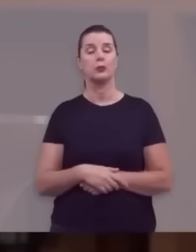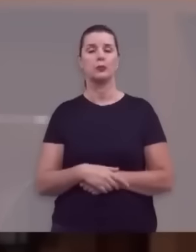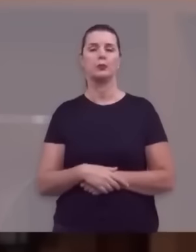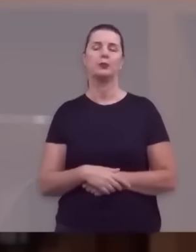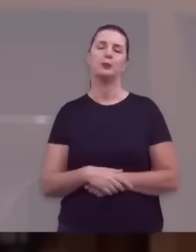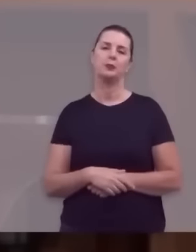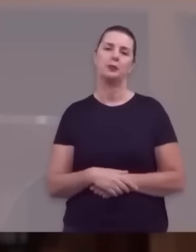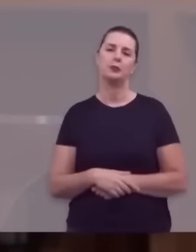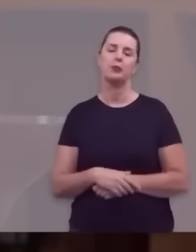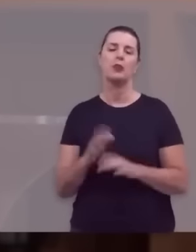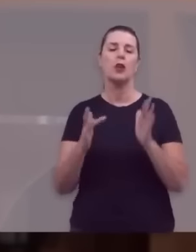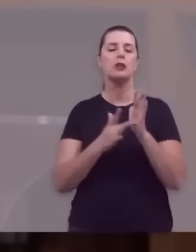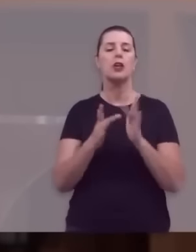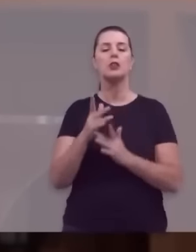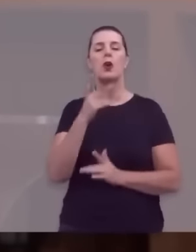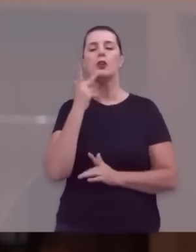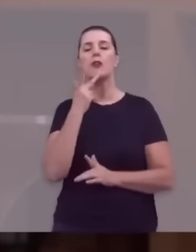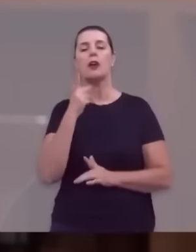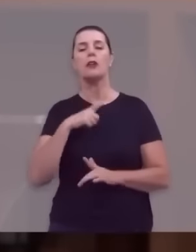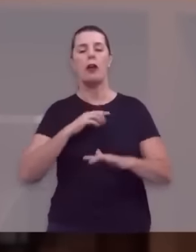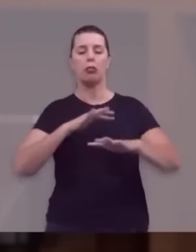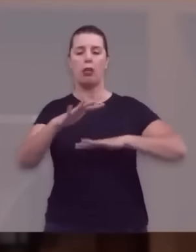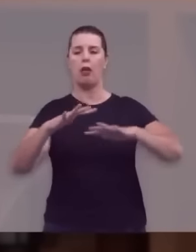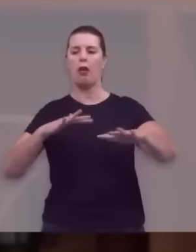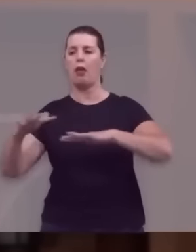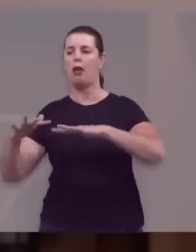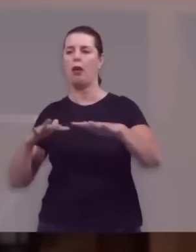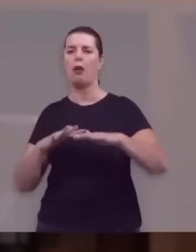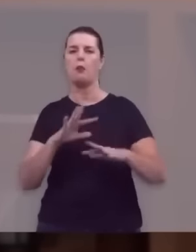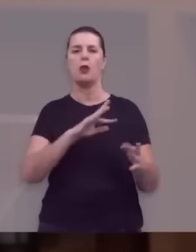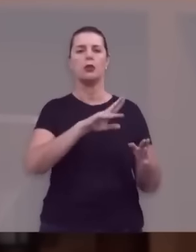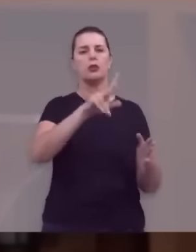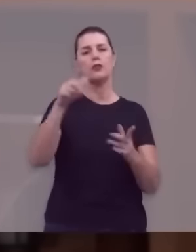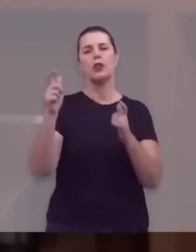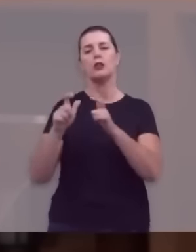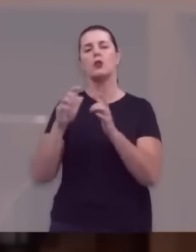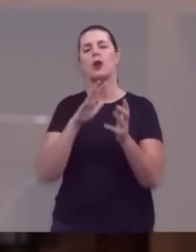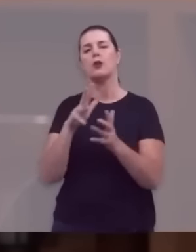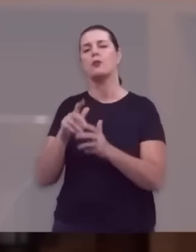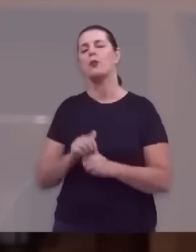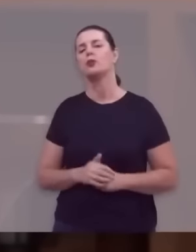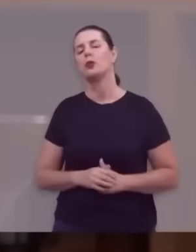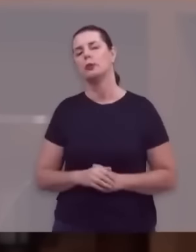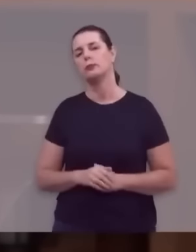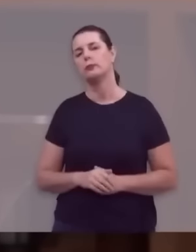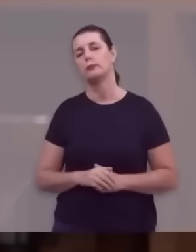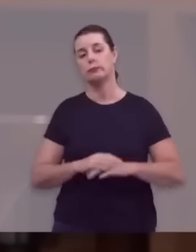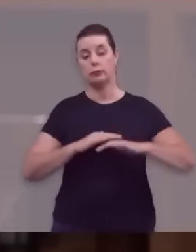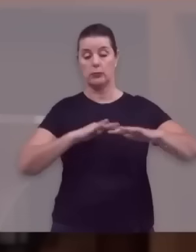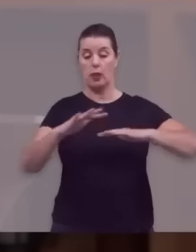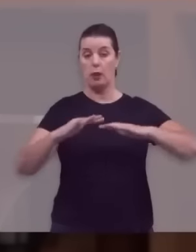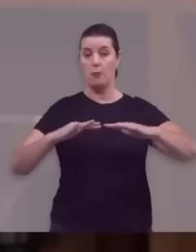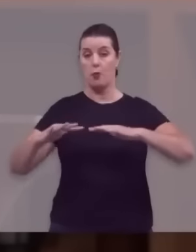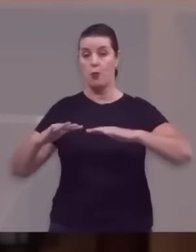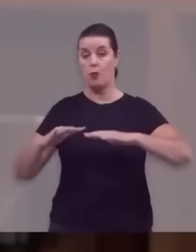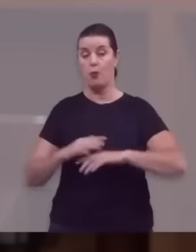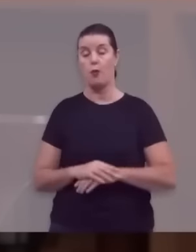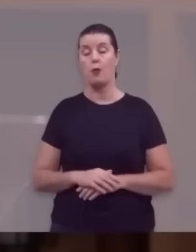sinais Jesus falou que haveria terremotos em vários lugares terremotos